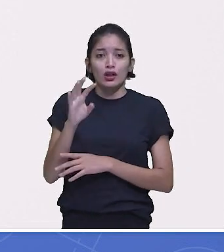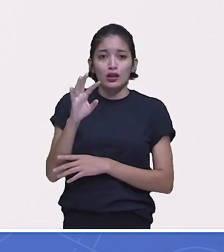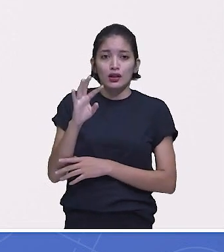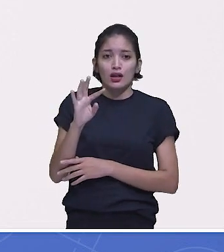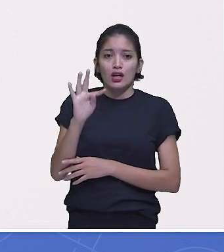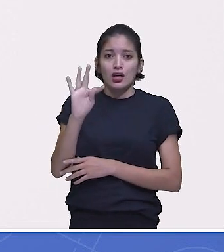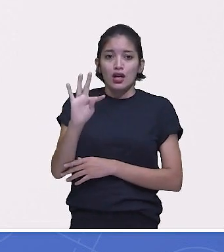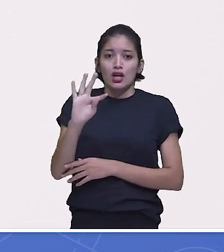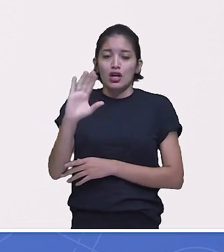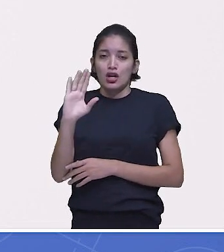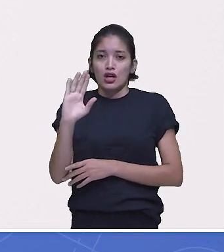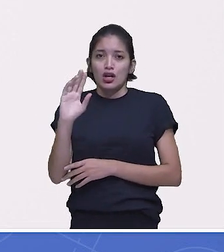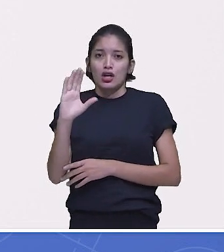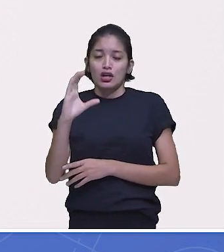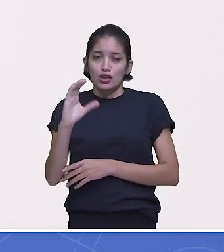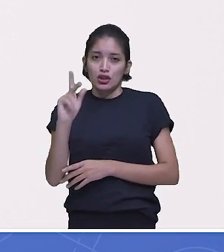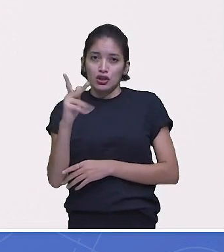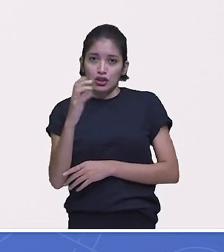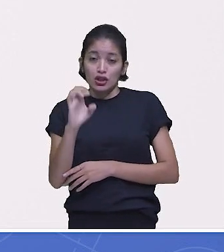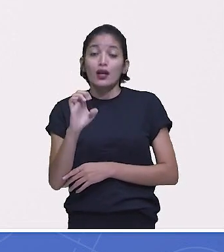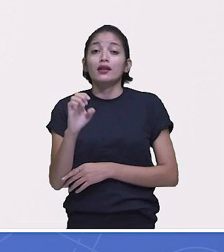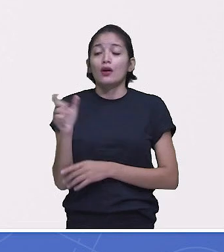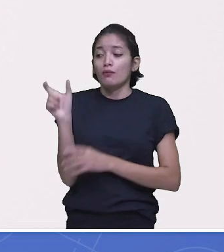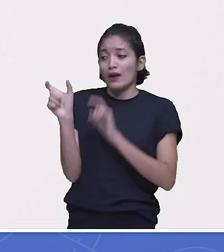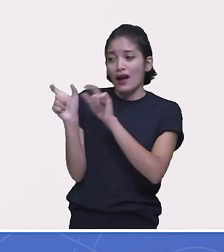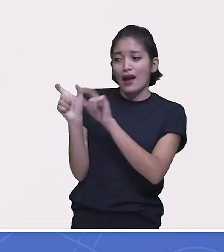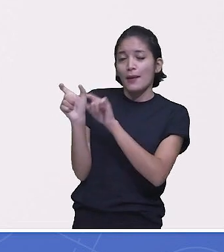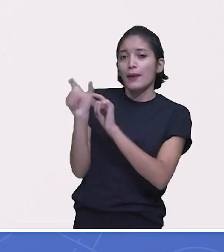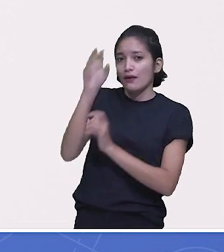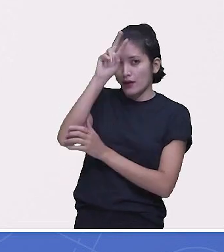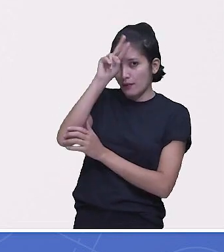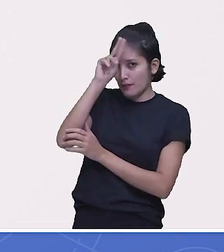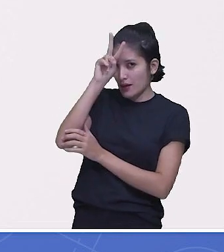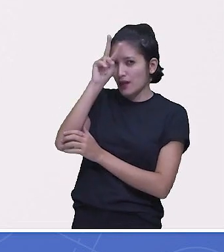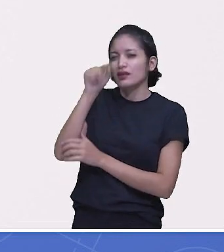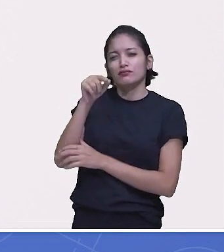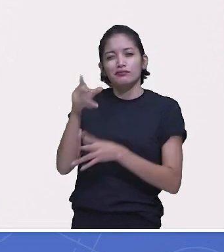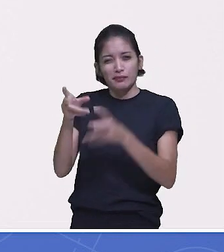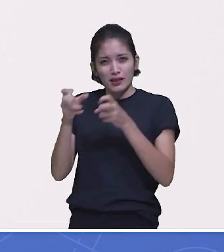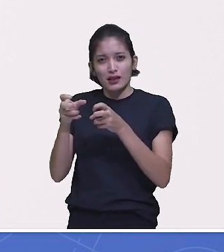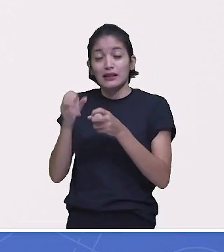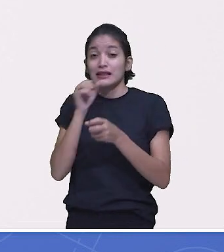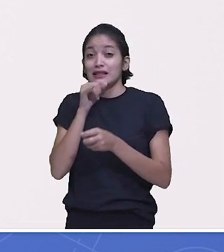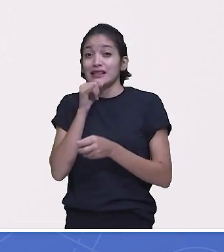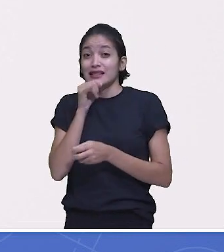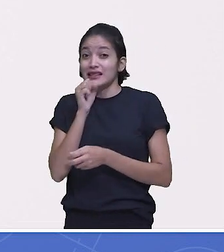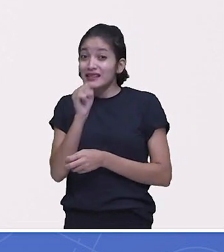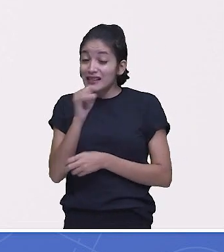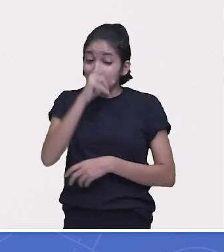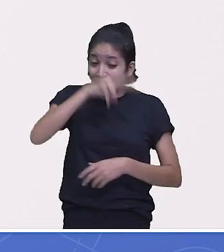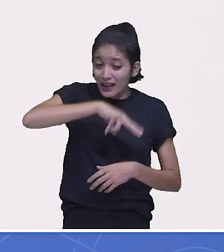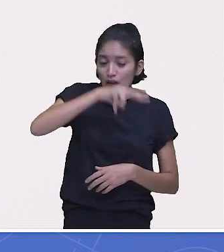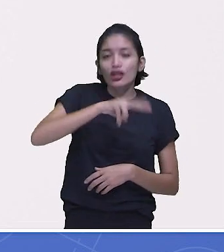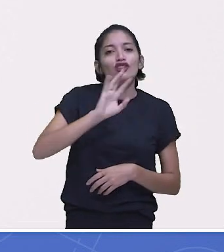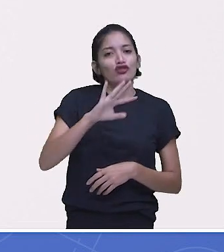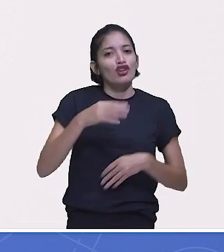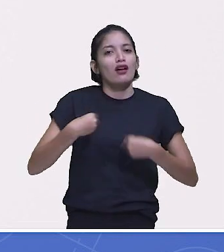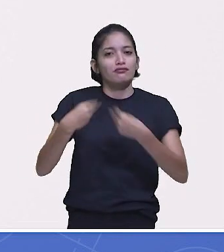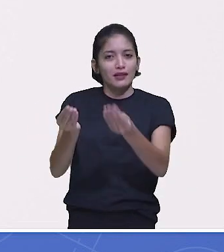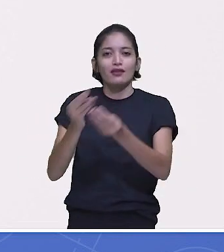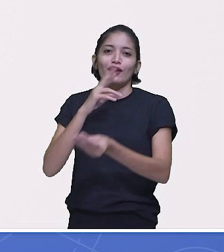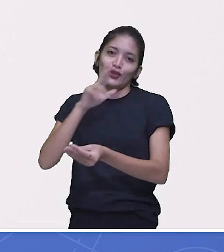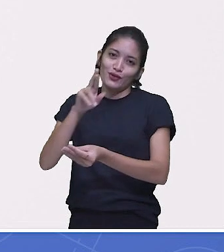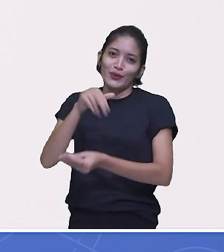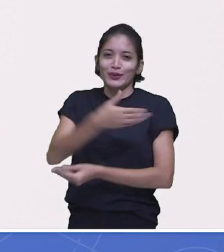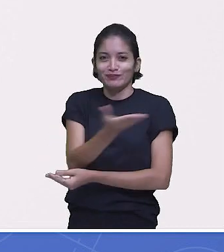a palavra barata em espanhol, cucaracha. Percebe? Se eu tivesse lido a palavra, eu teria entregue a afirmativa, a